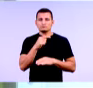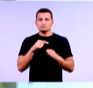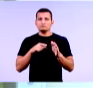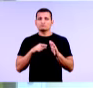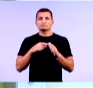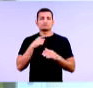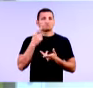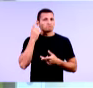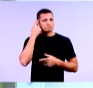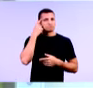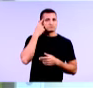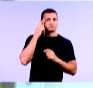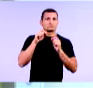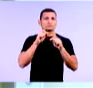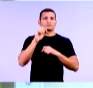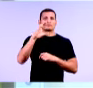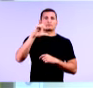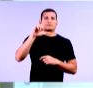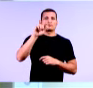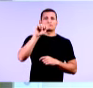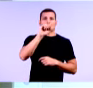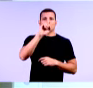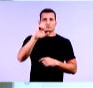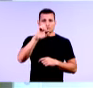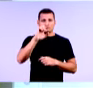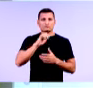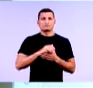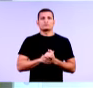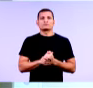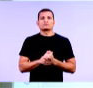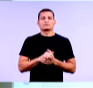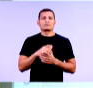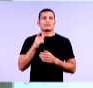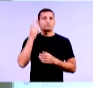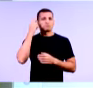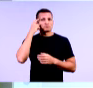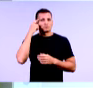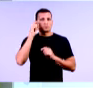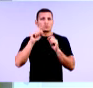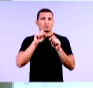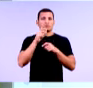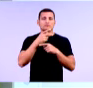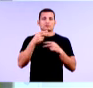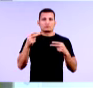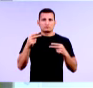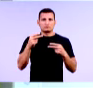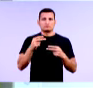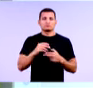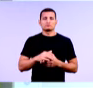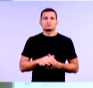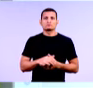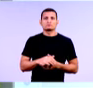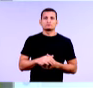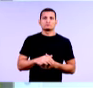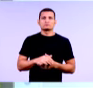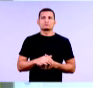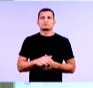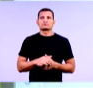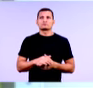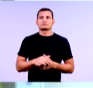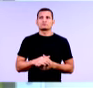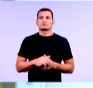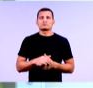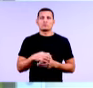aí, o que é classe, classificação, vocês se perguntem, o que é um objeto, né?